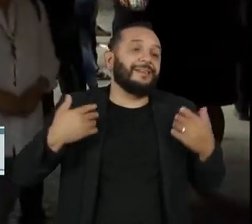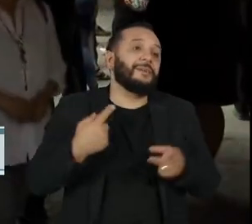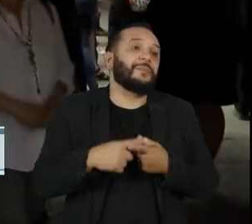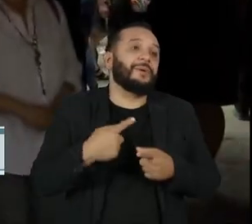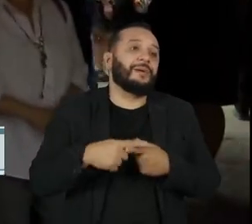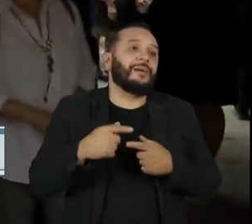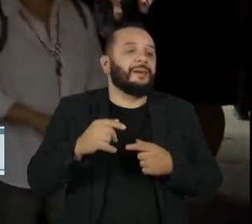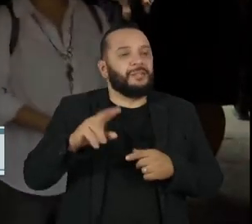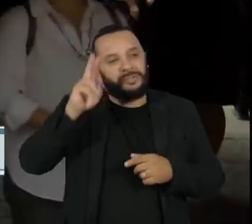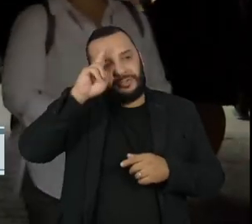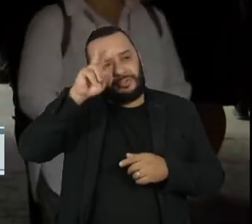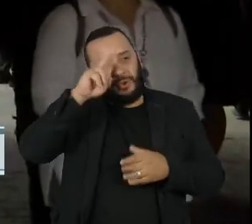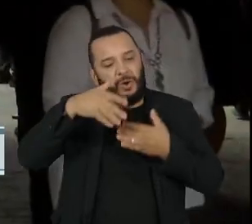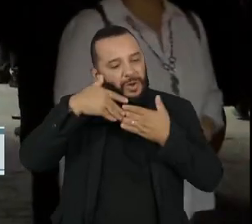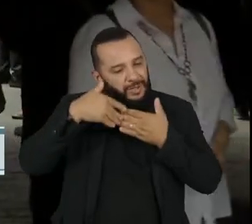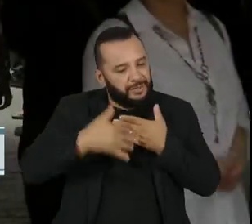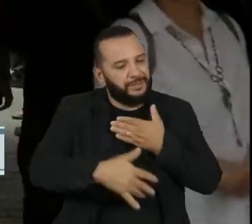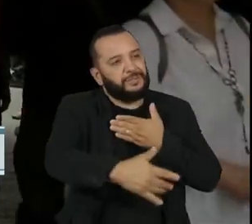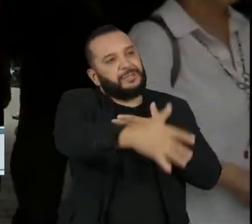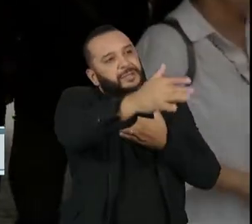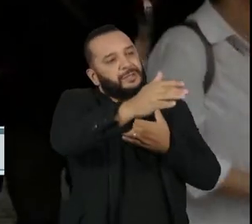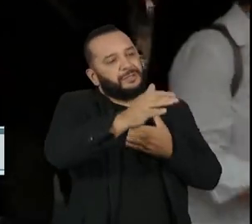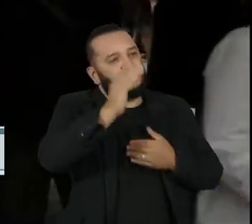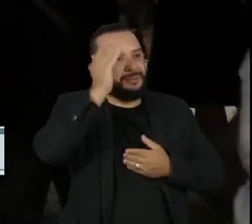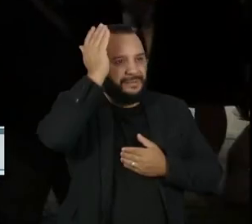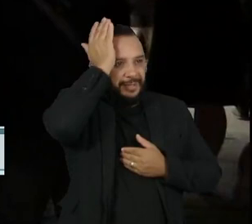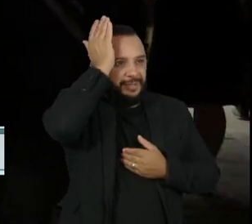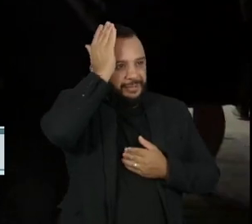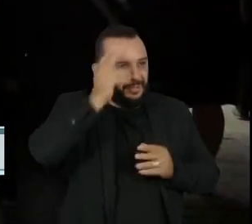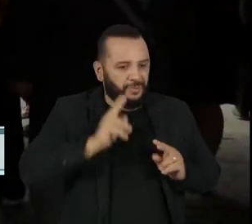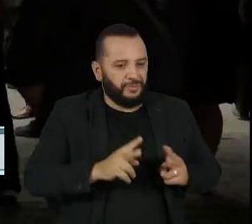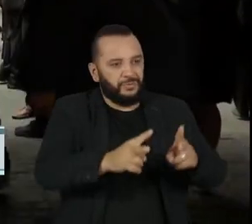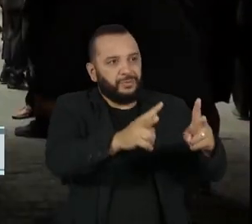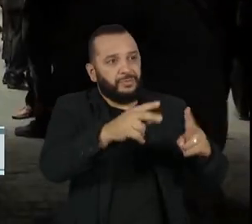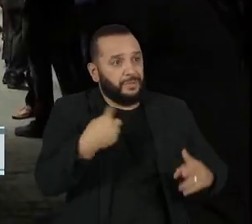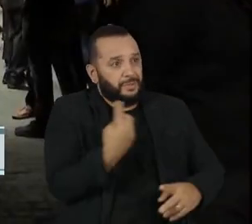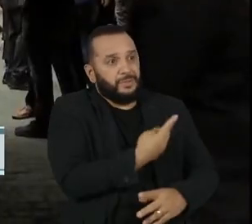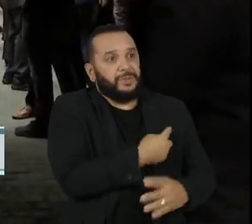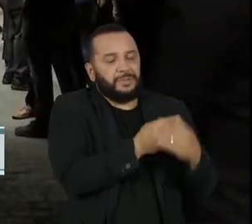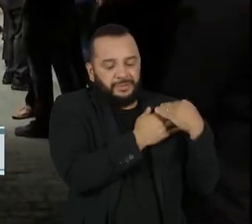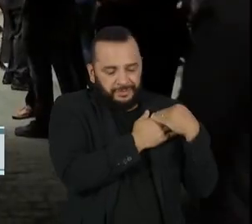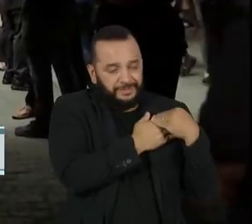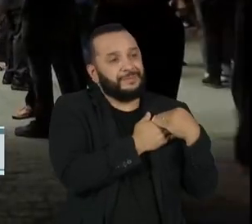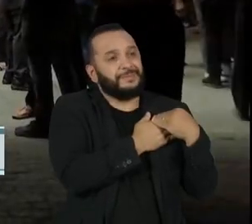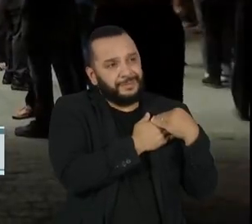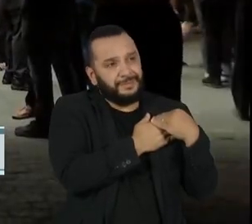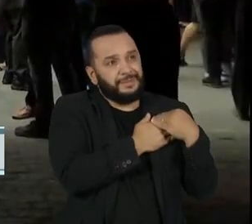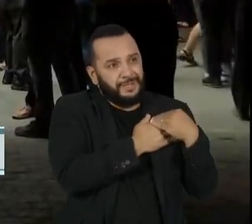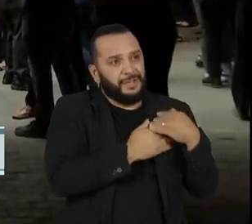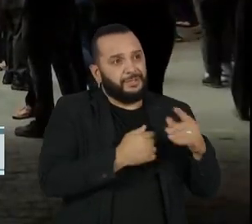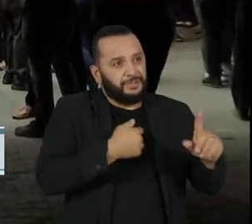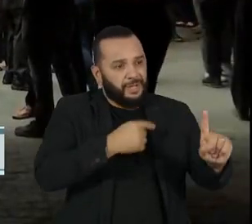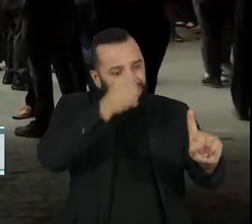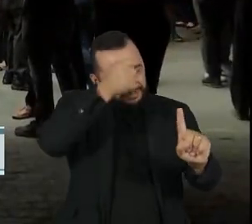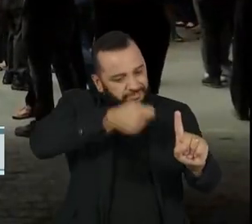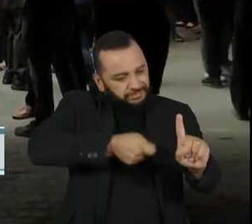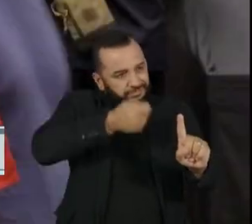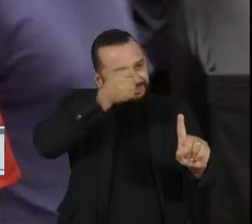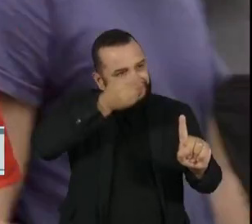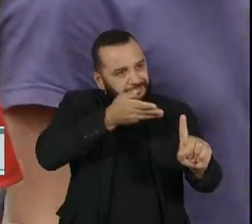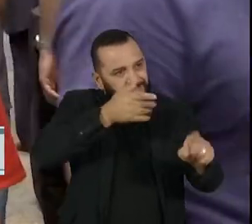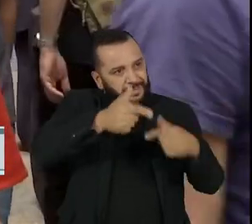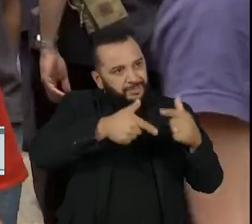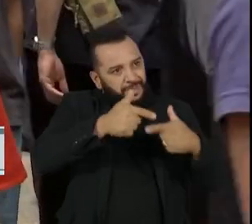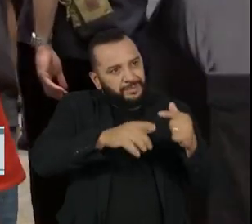legado para carregar. É um legado. Nós temos esse dever agora de honrar o trabalho do Danilo.